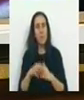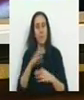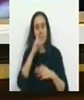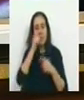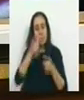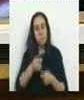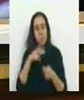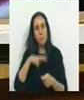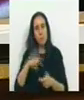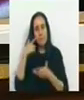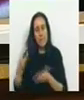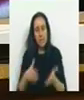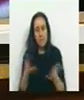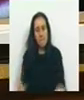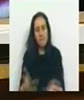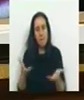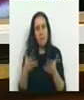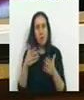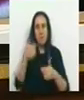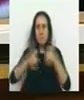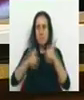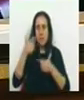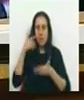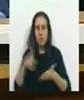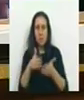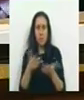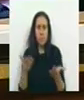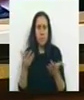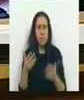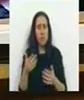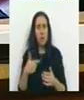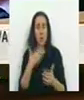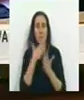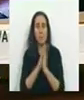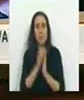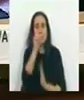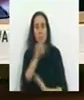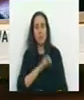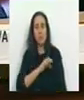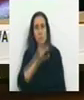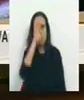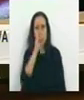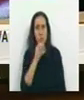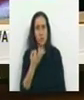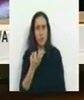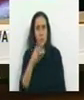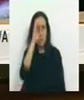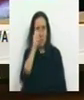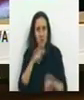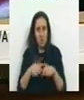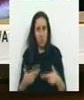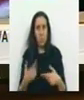portuguesa num caminho de inovação, num caminho de competitividade. Portanto, só pedimos agora, Sr. Ministro, é que, de facto, o atual governo não